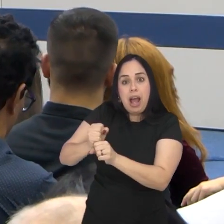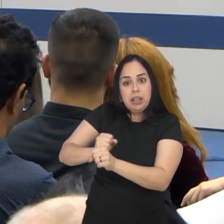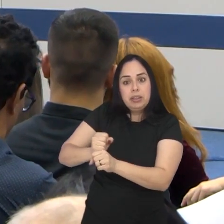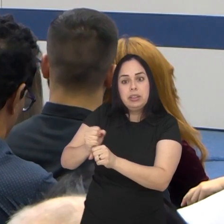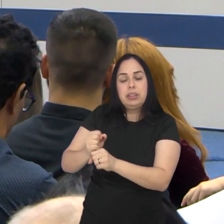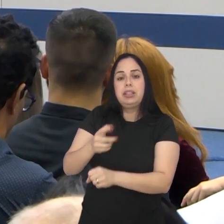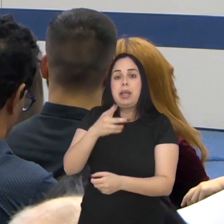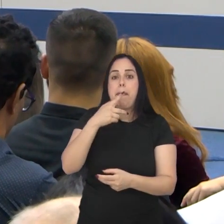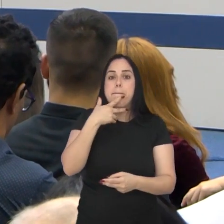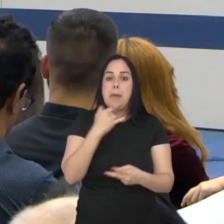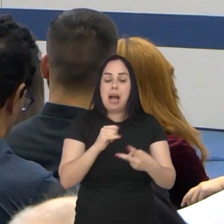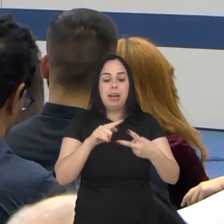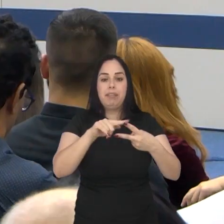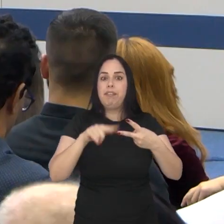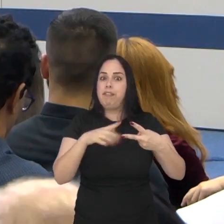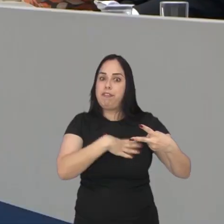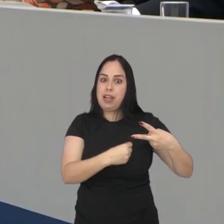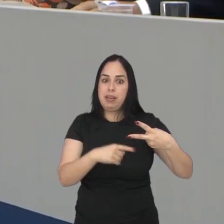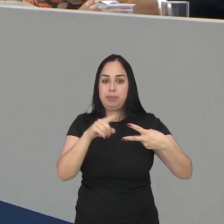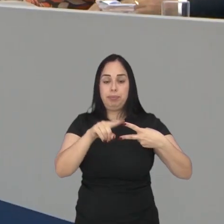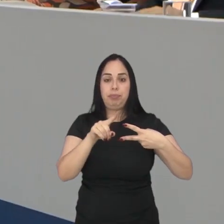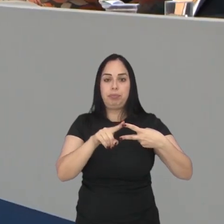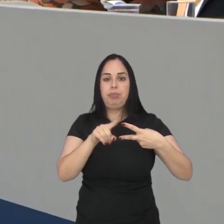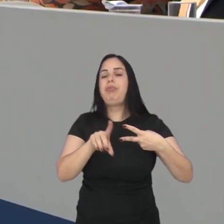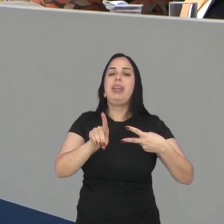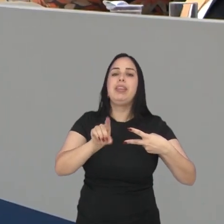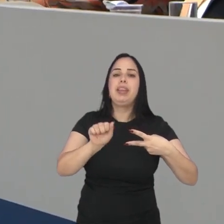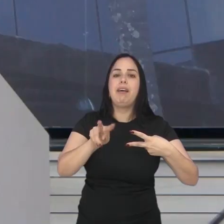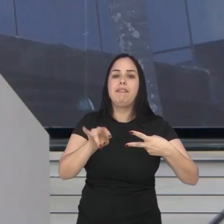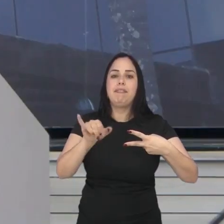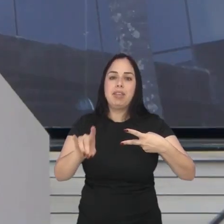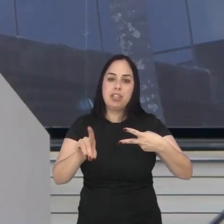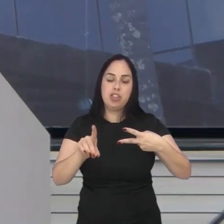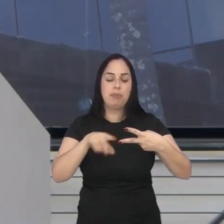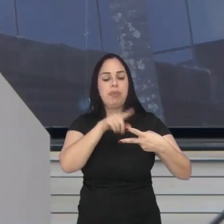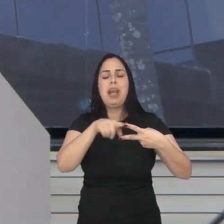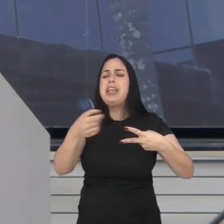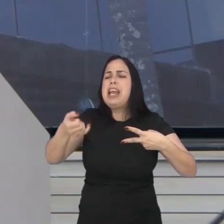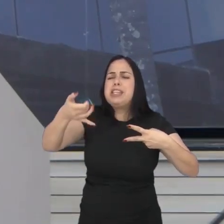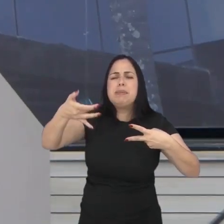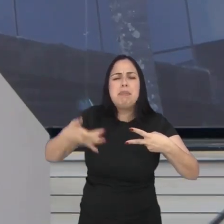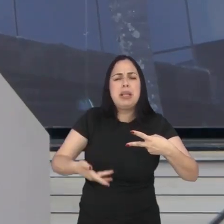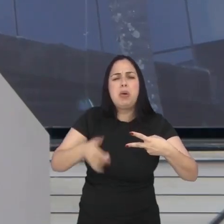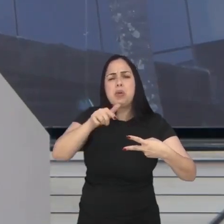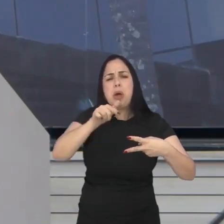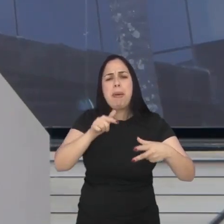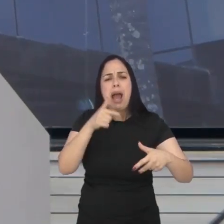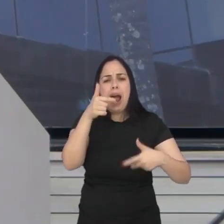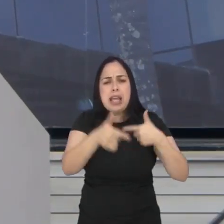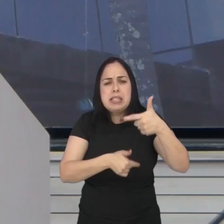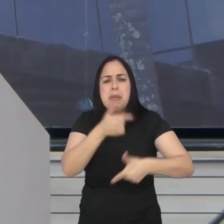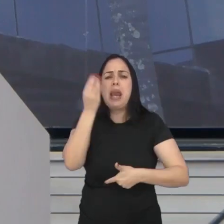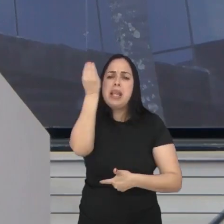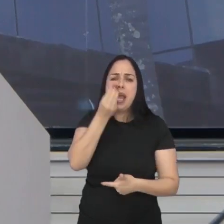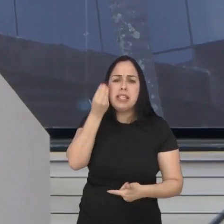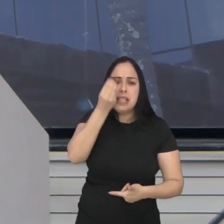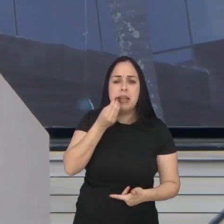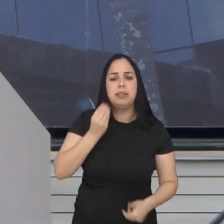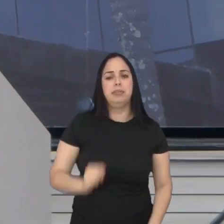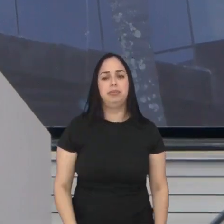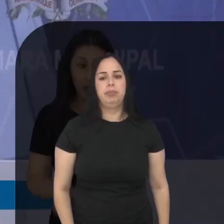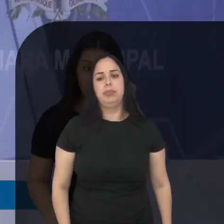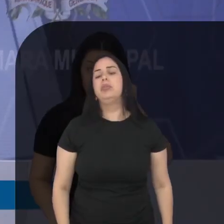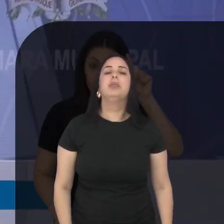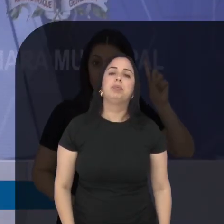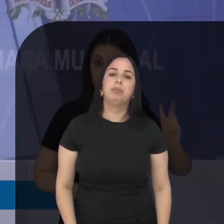pastor Toninho é pai de 2 filhos. Um deles, Davi Marques Ribeiro, falou um pouco sobre a trajetória do pastor na